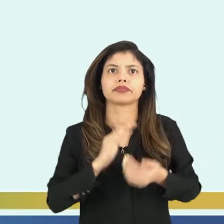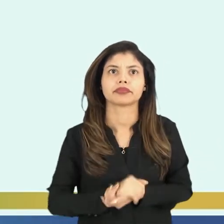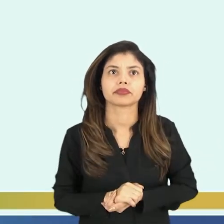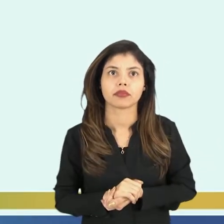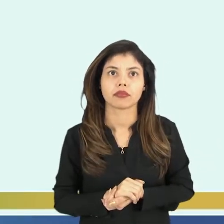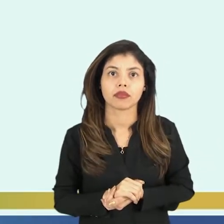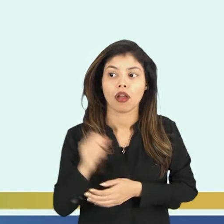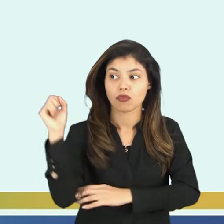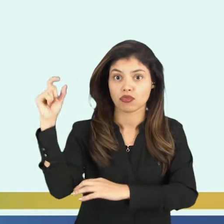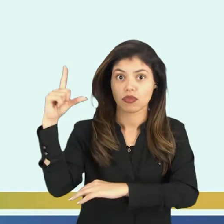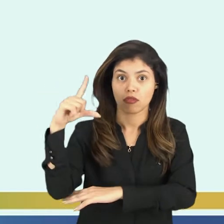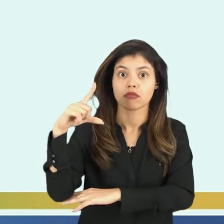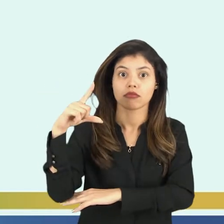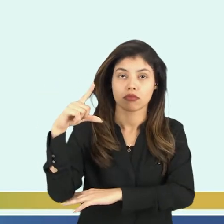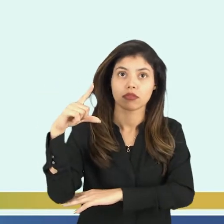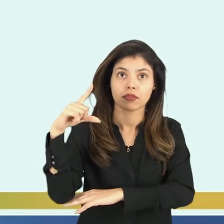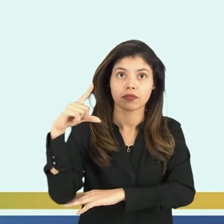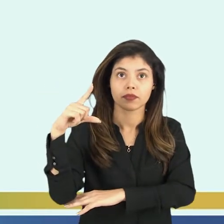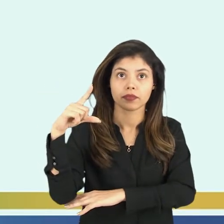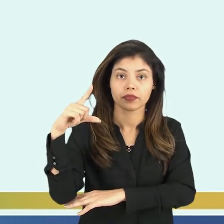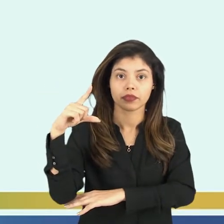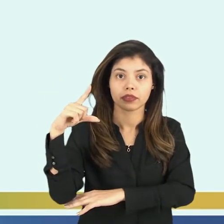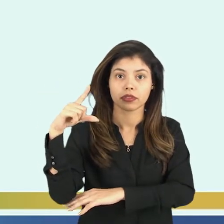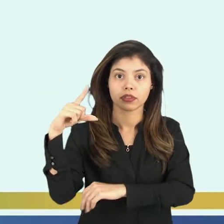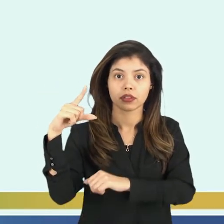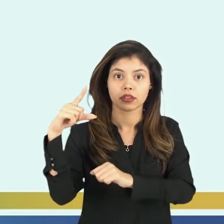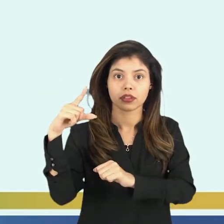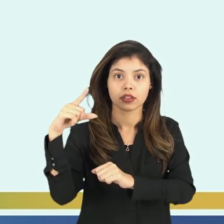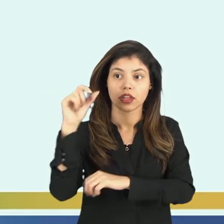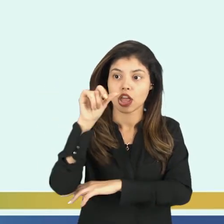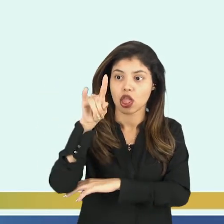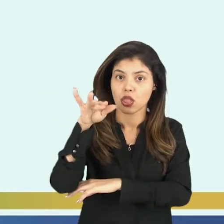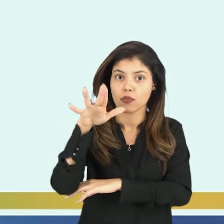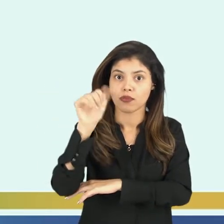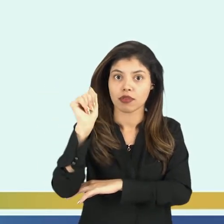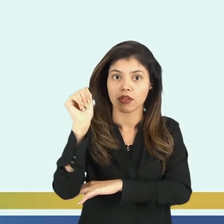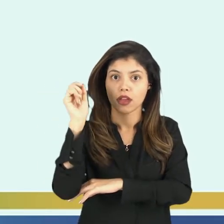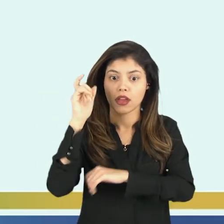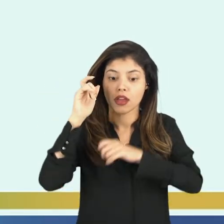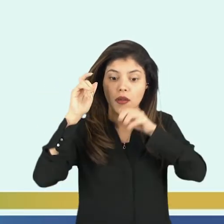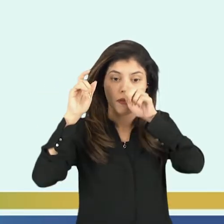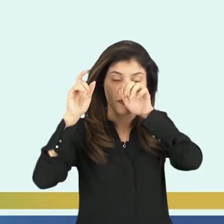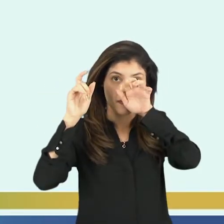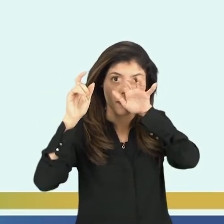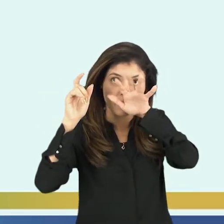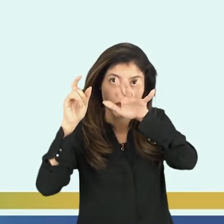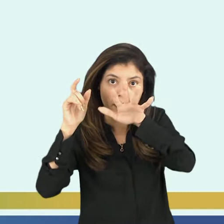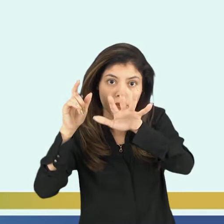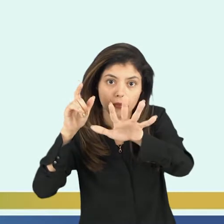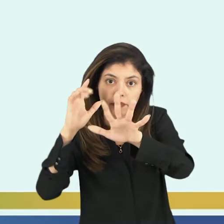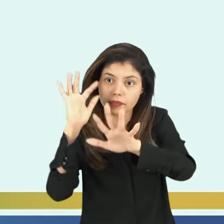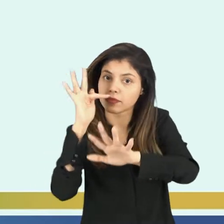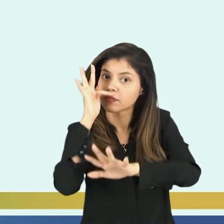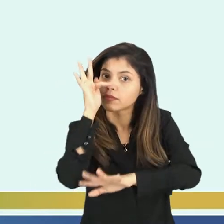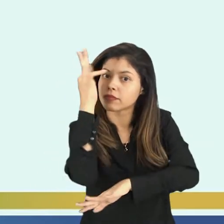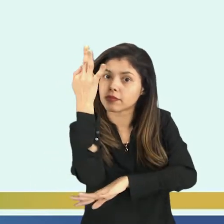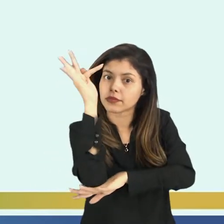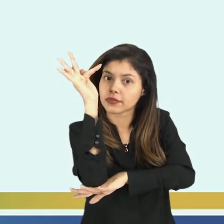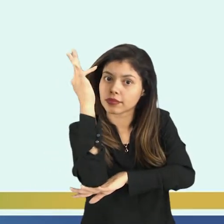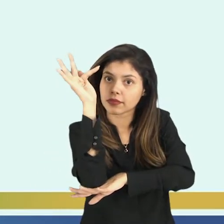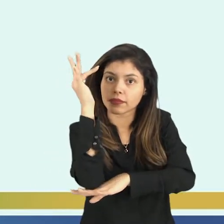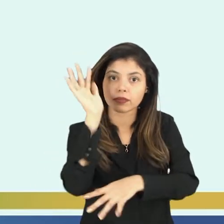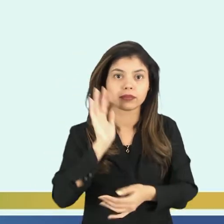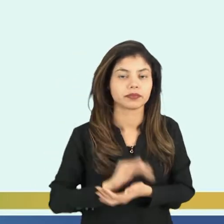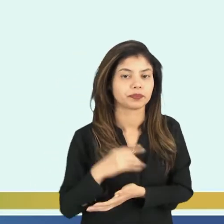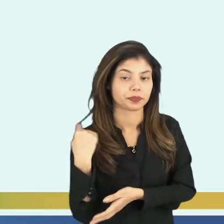tem o Sol, que ilumina o girassol, a flor,